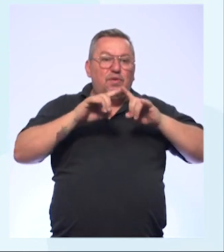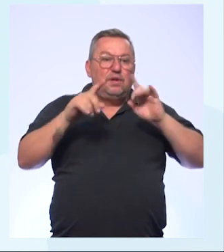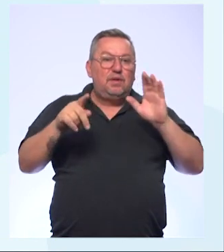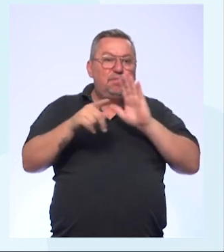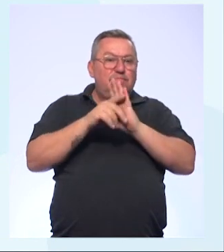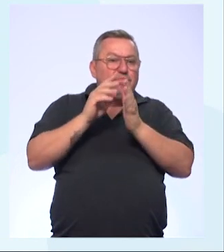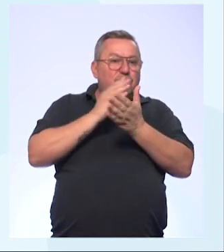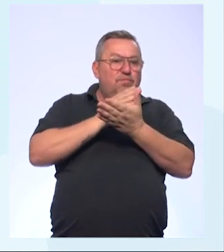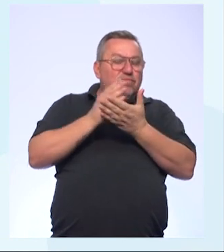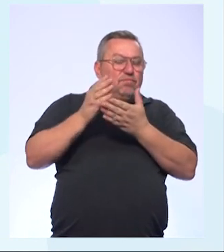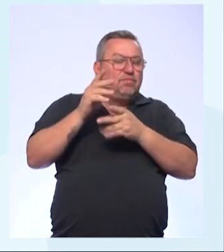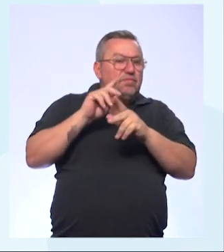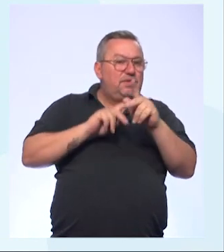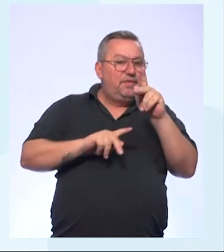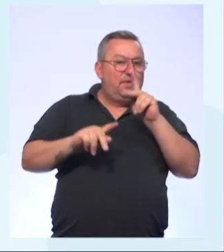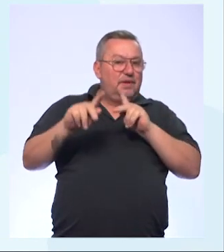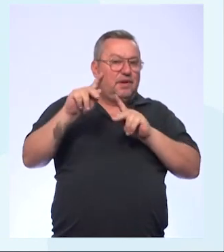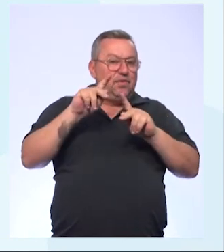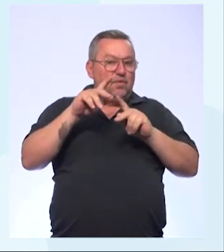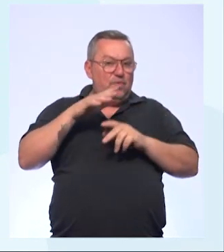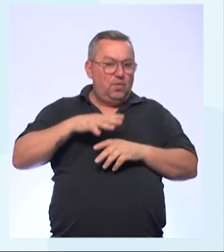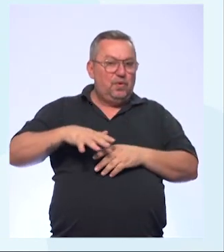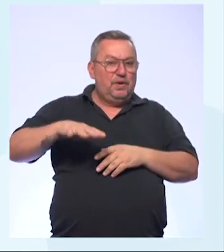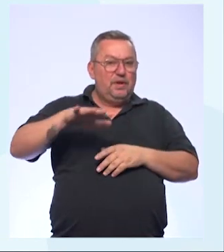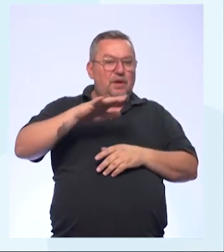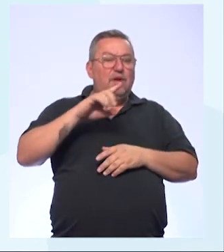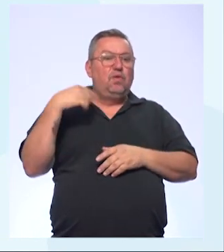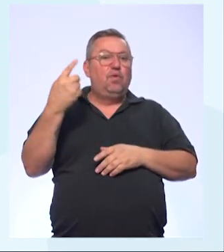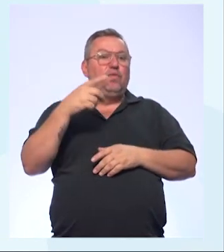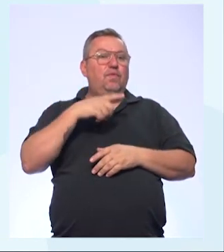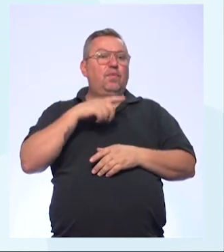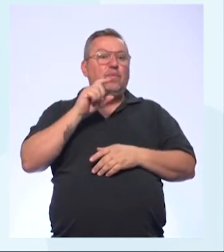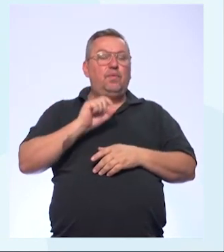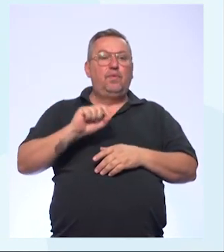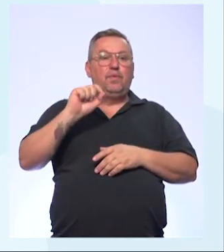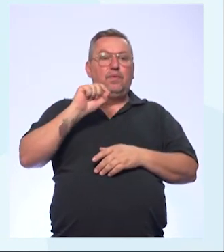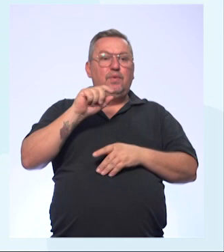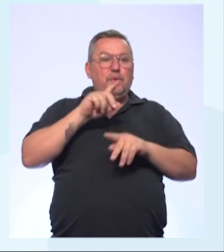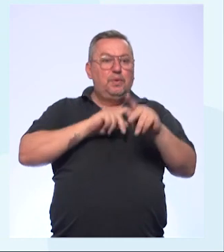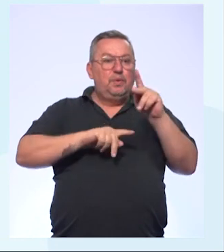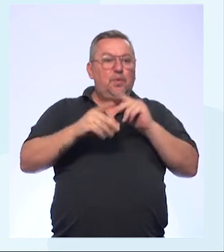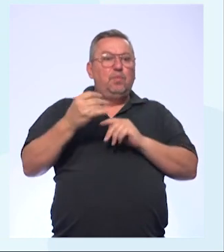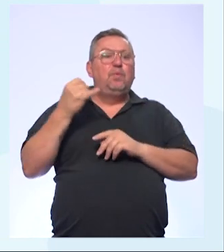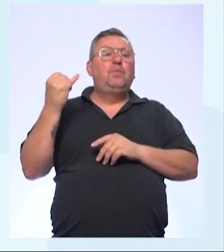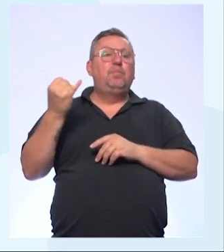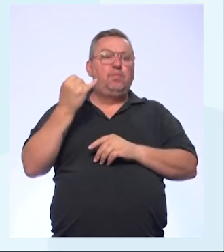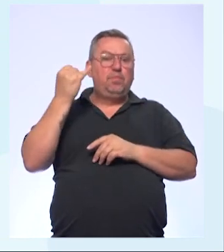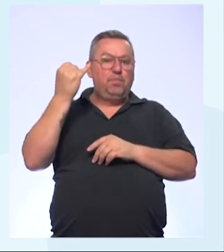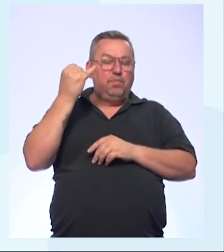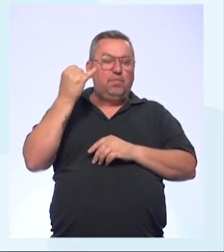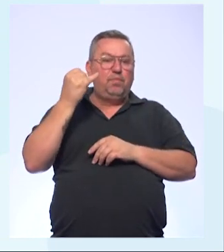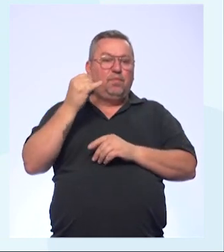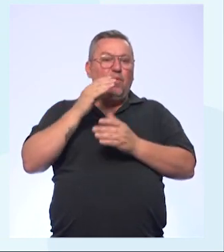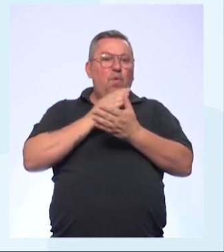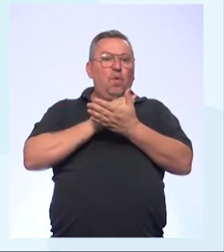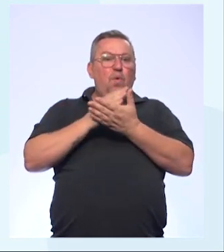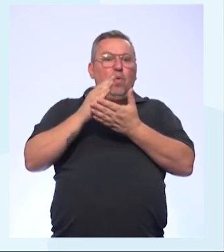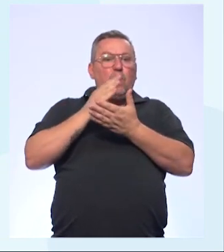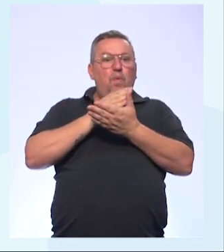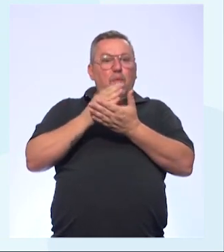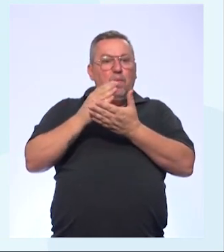do mapa que vocês estão visualizando, nós tivemos aí o início de civilizações muito importantes, é o começo